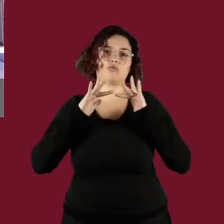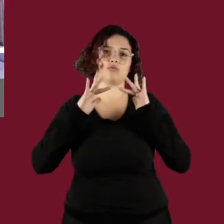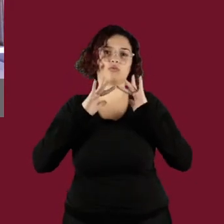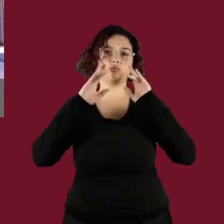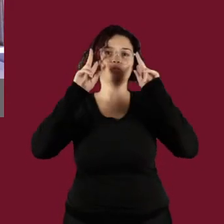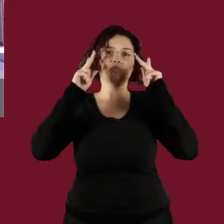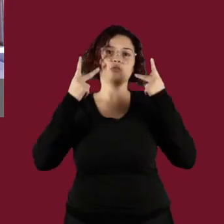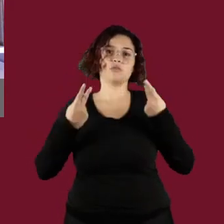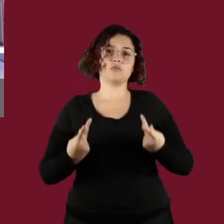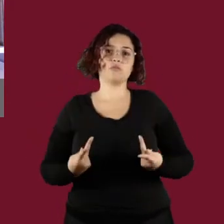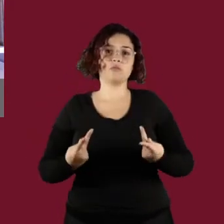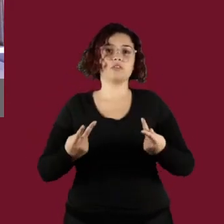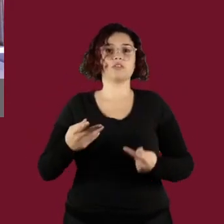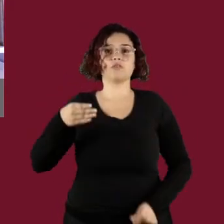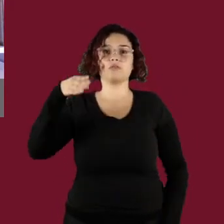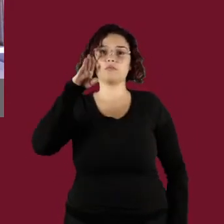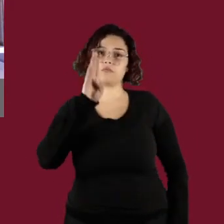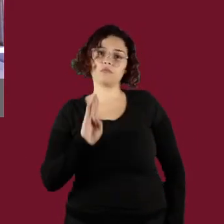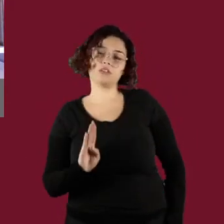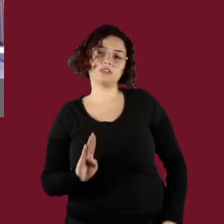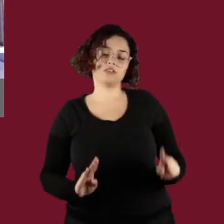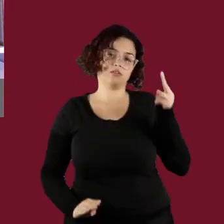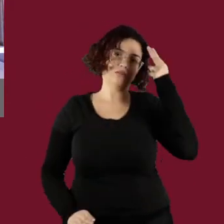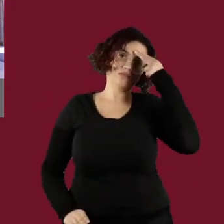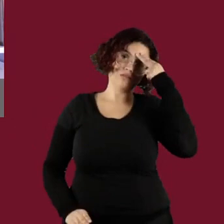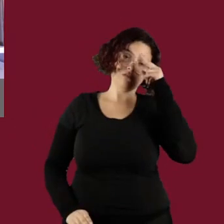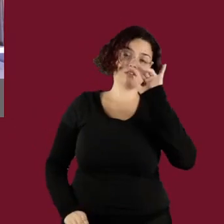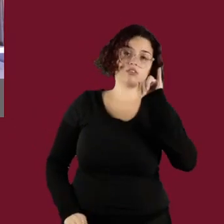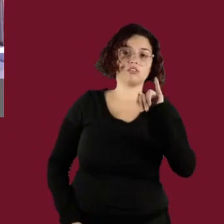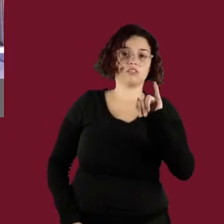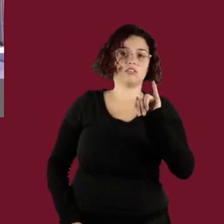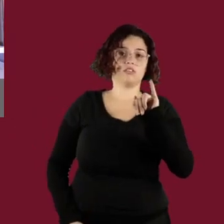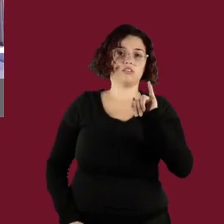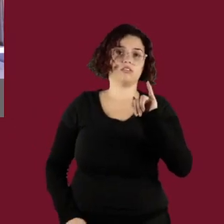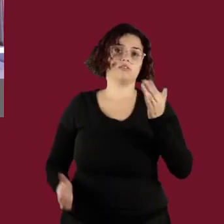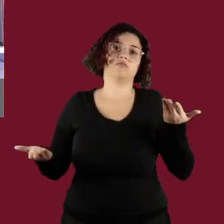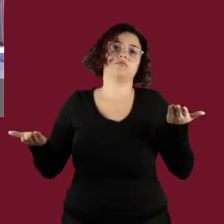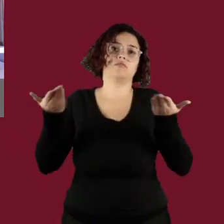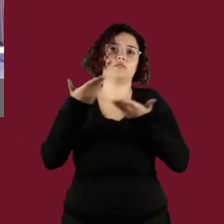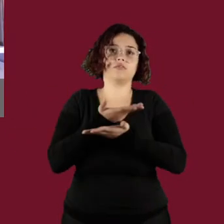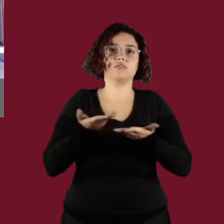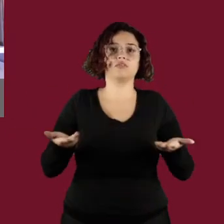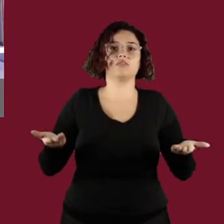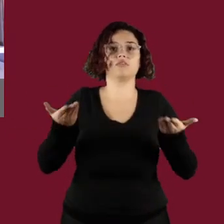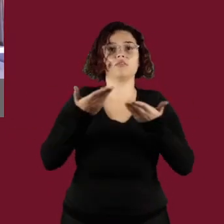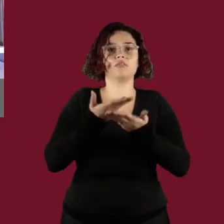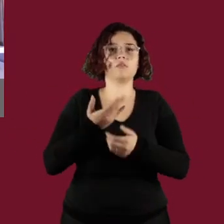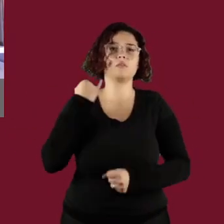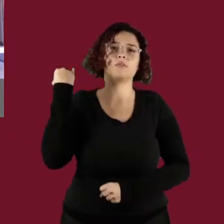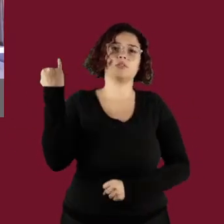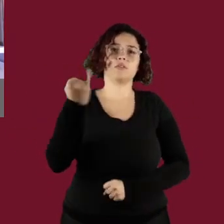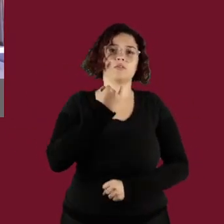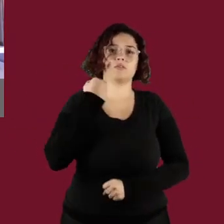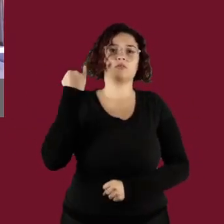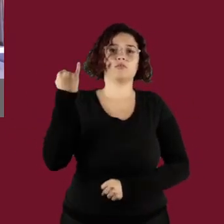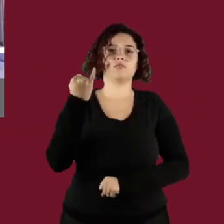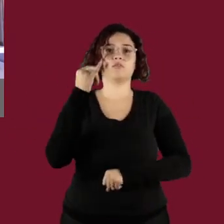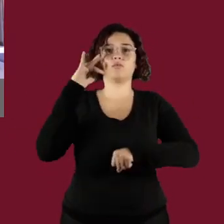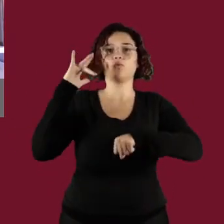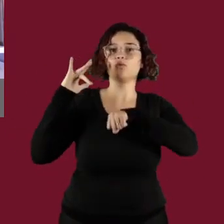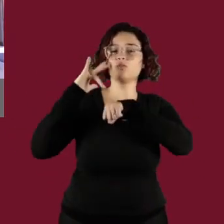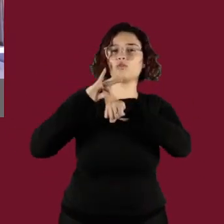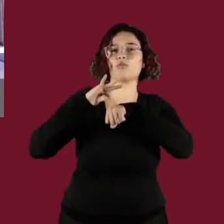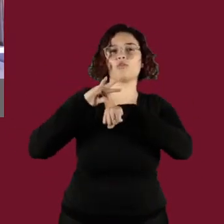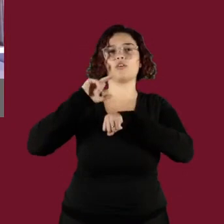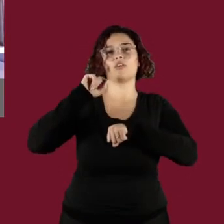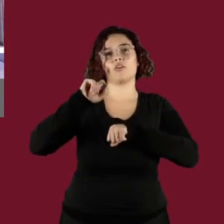haitiano. Que outro tipo de contacto humano é que pode tocar tanto, né, quanto o cuidado de